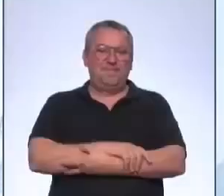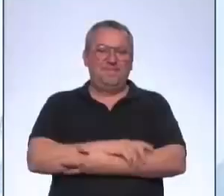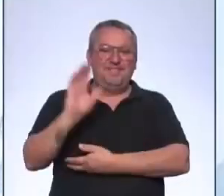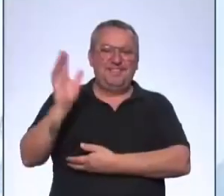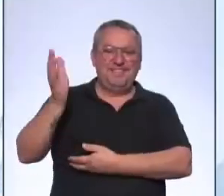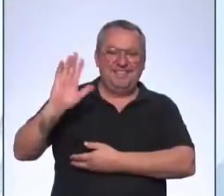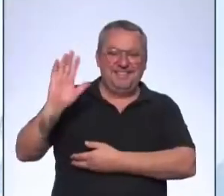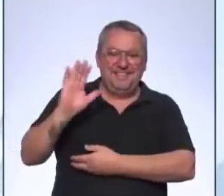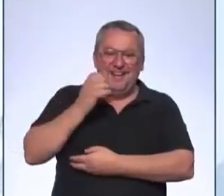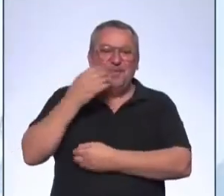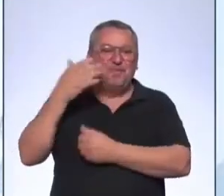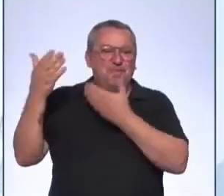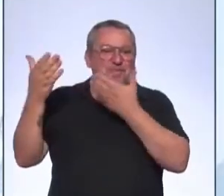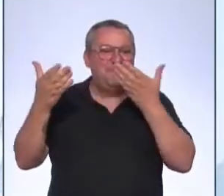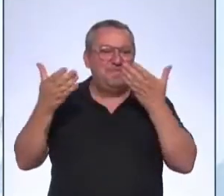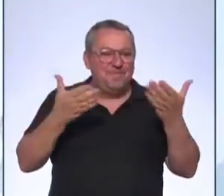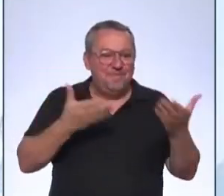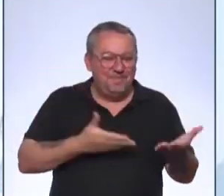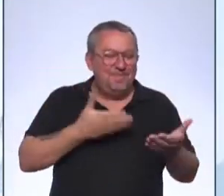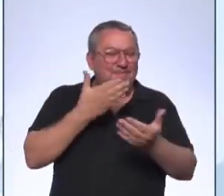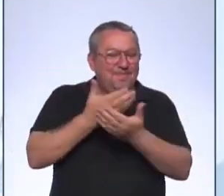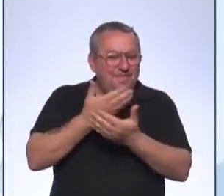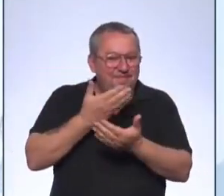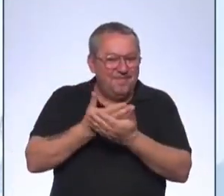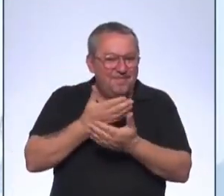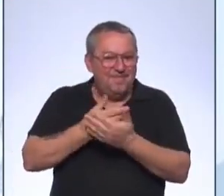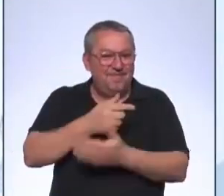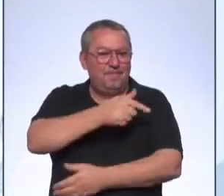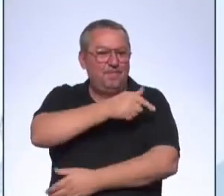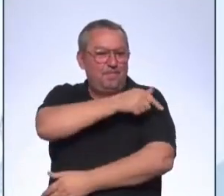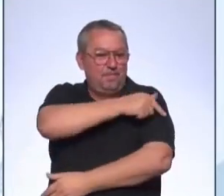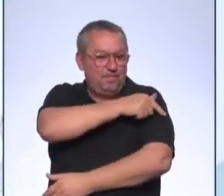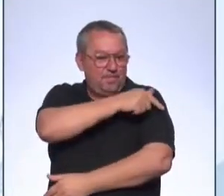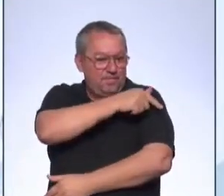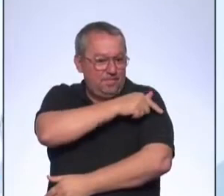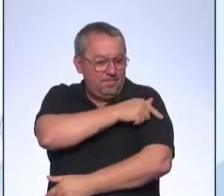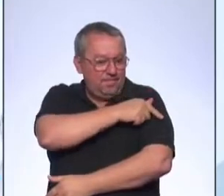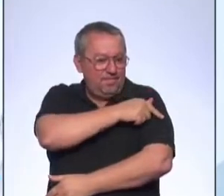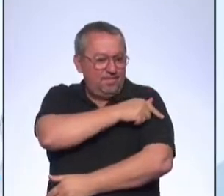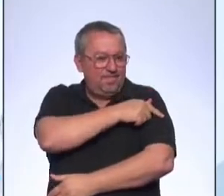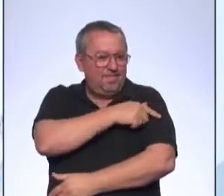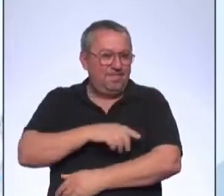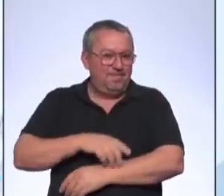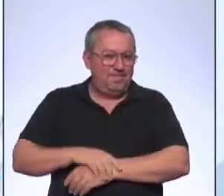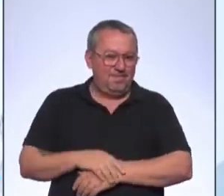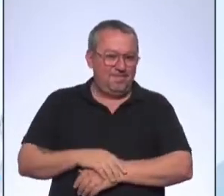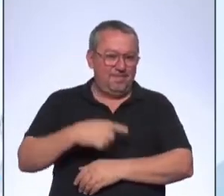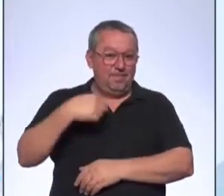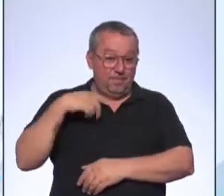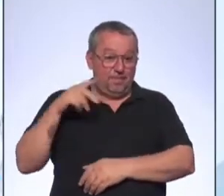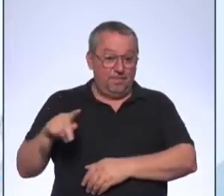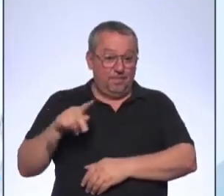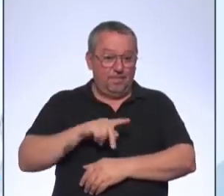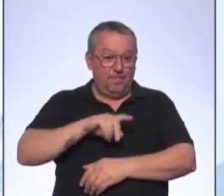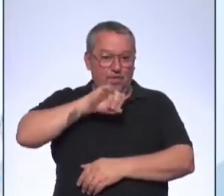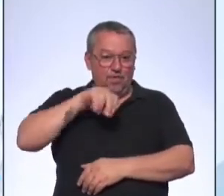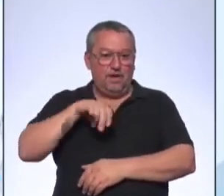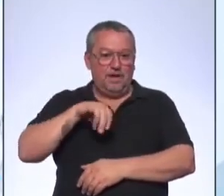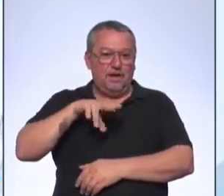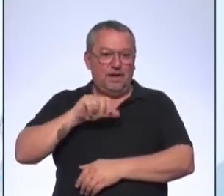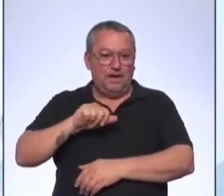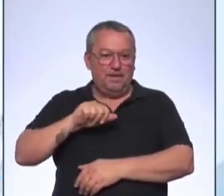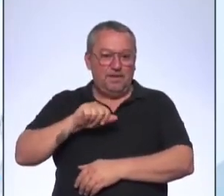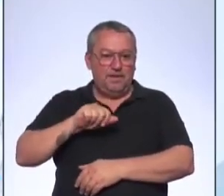Olá, sejam bem-vindos, estudantes do 7º ano do Ensino Fundamental. Eu sou a professora Janaína